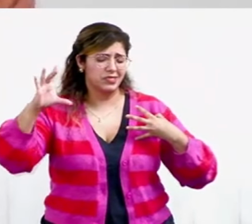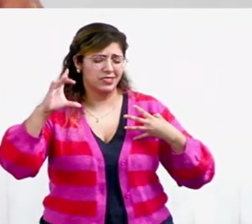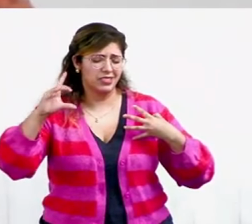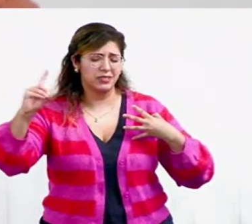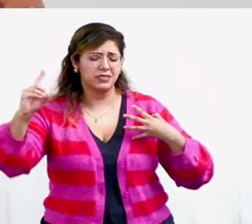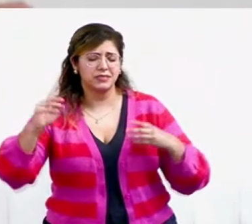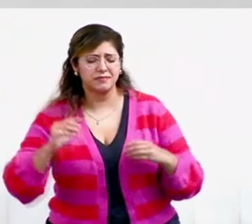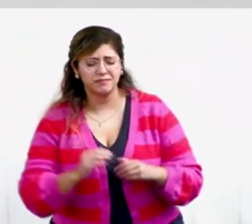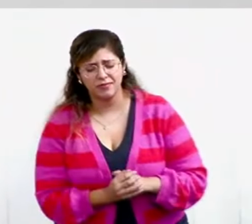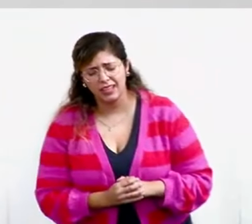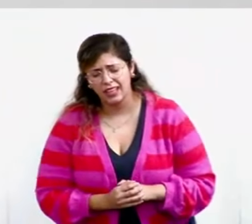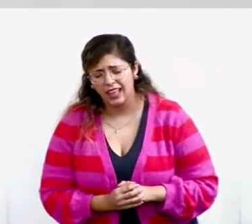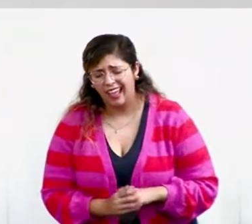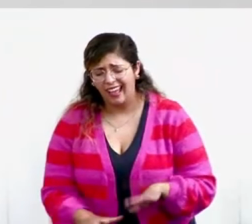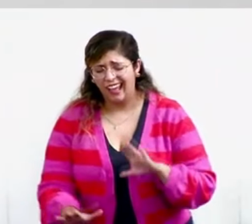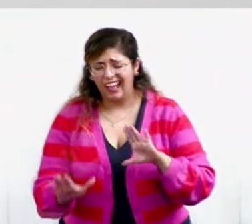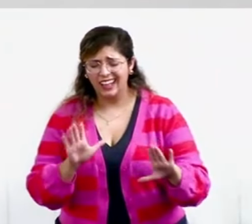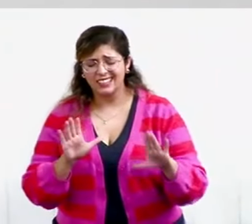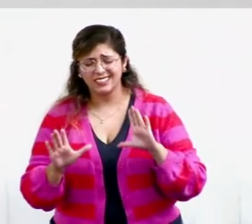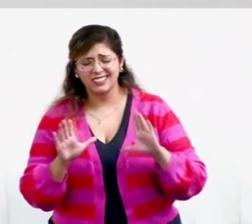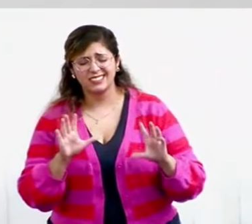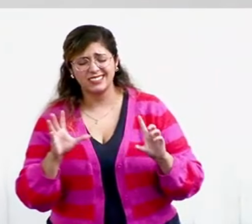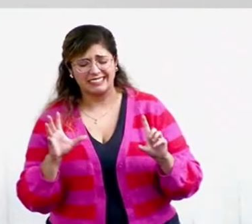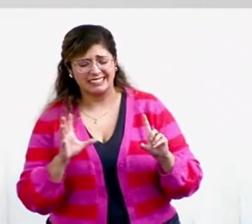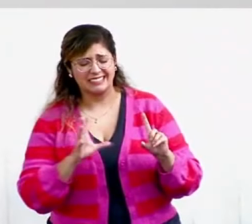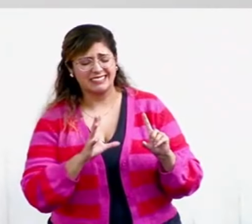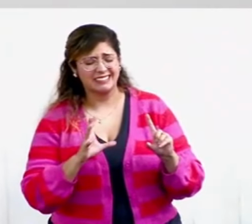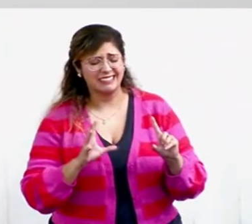as práticas do mundo,